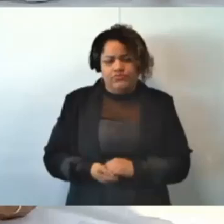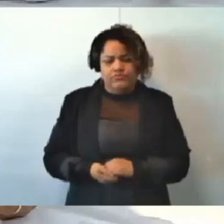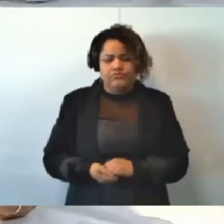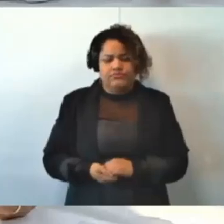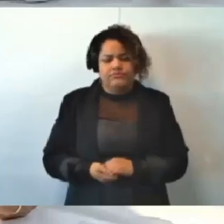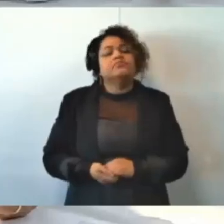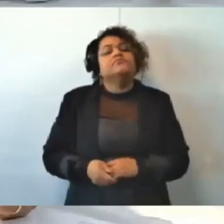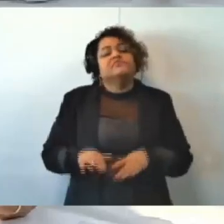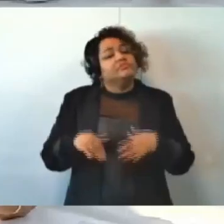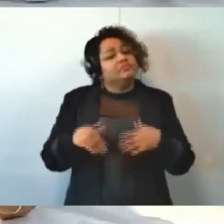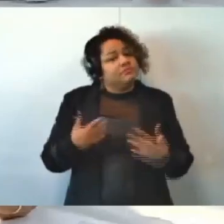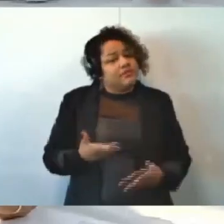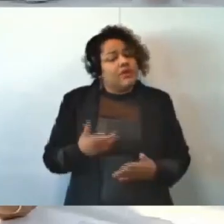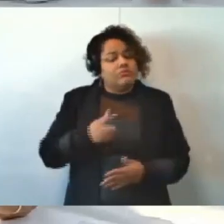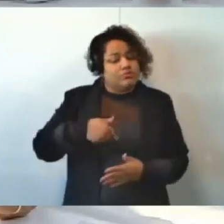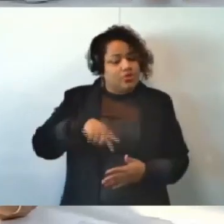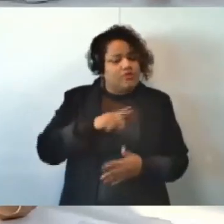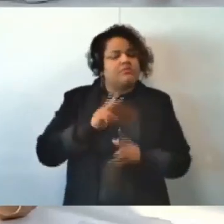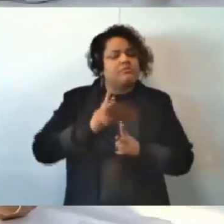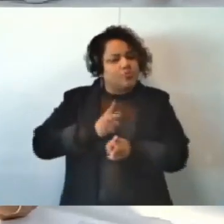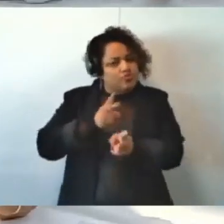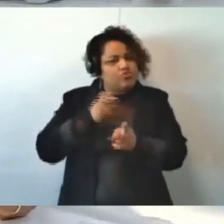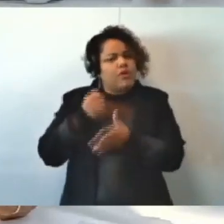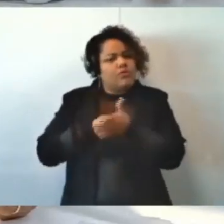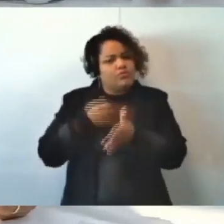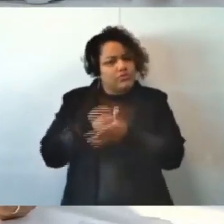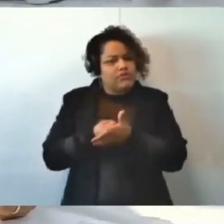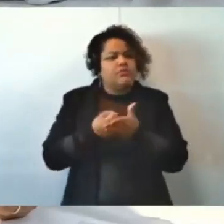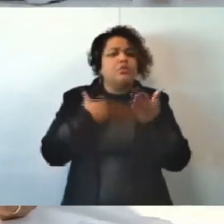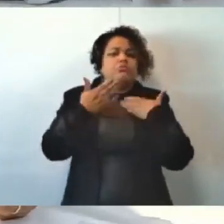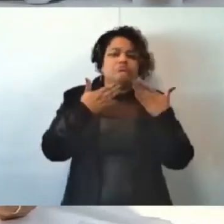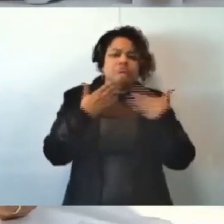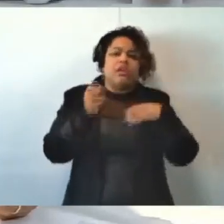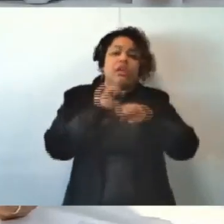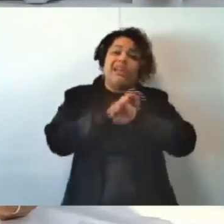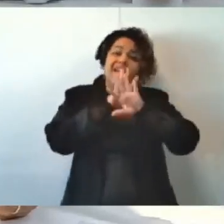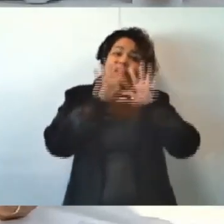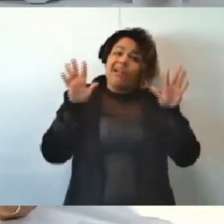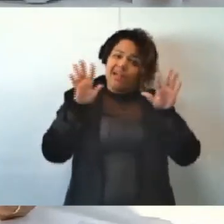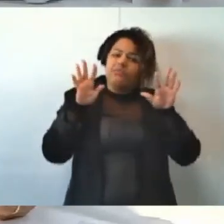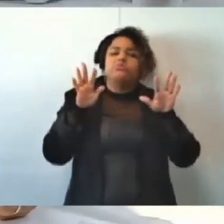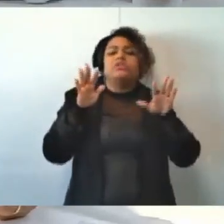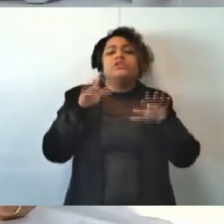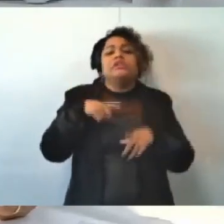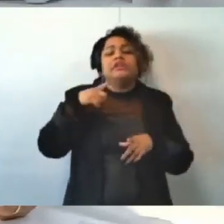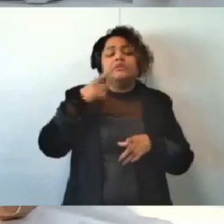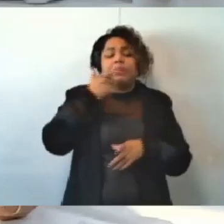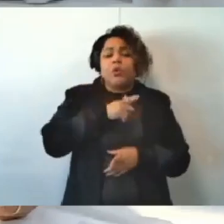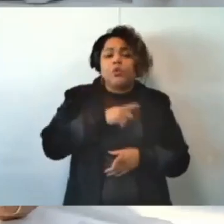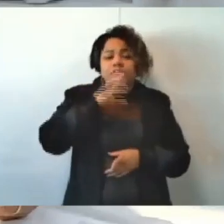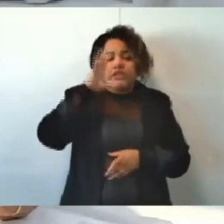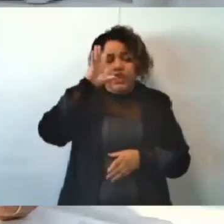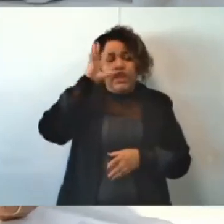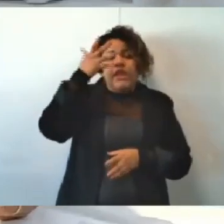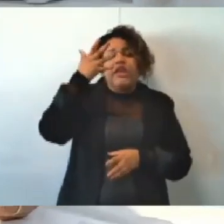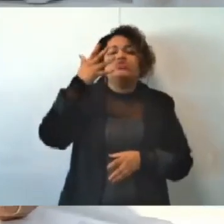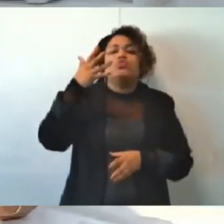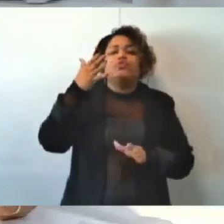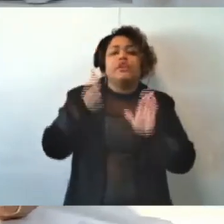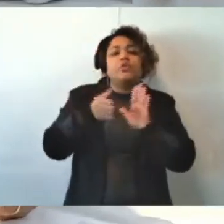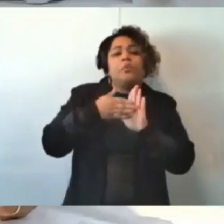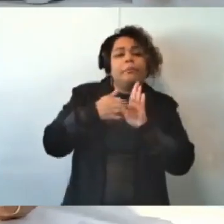um diálogo aberto e por soluções que beneficiem toda a comunidade.